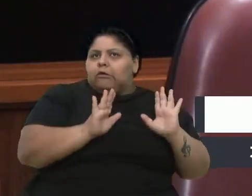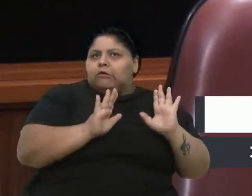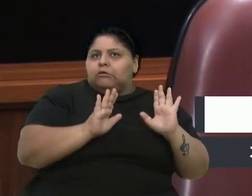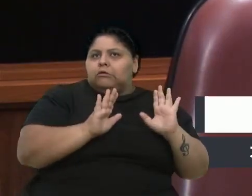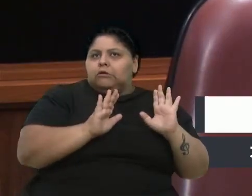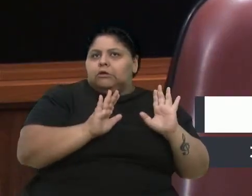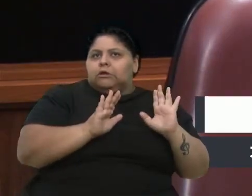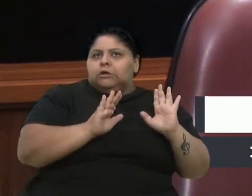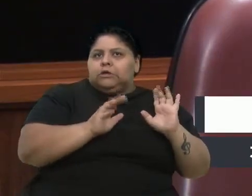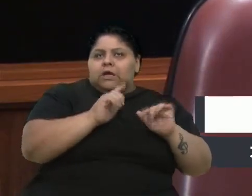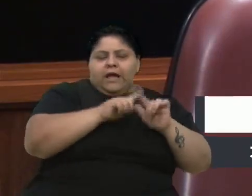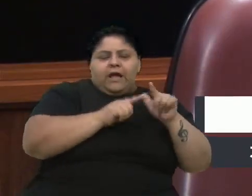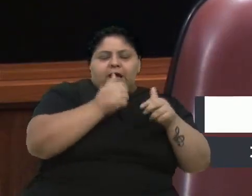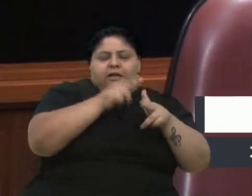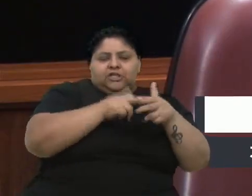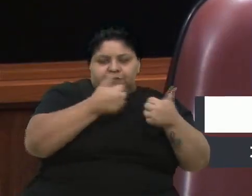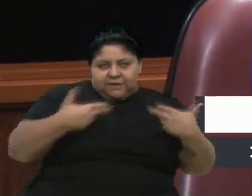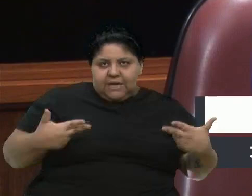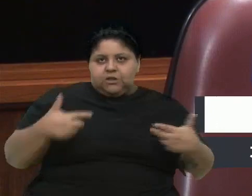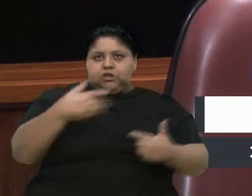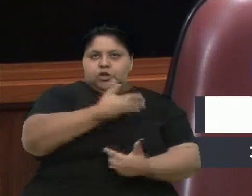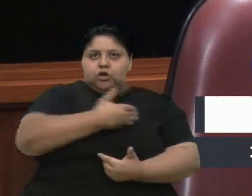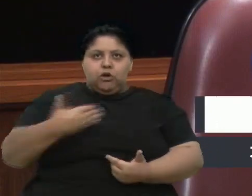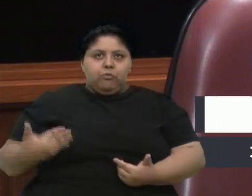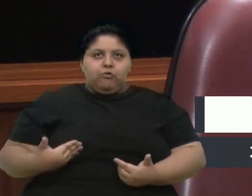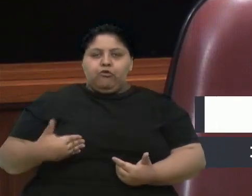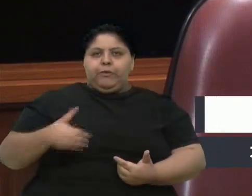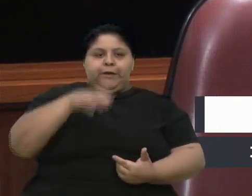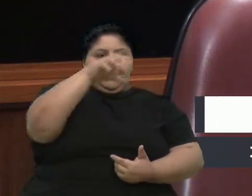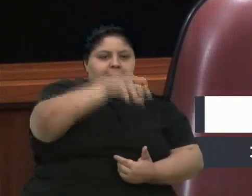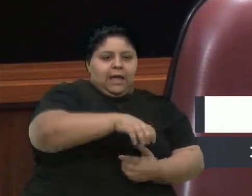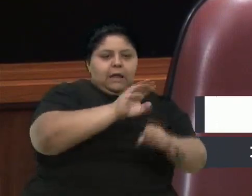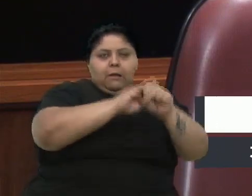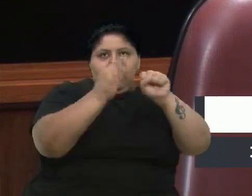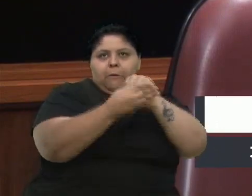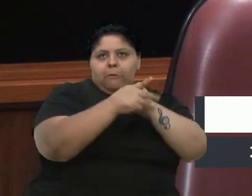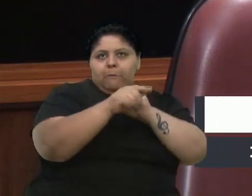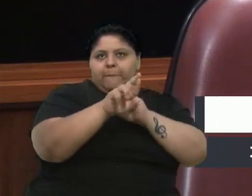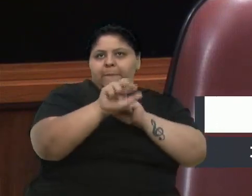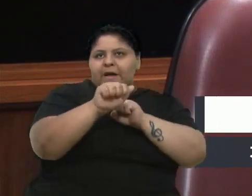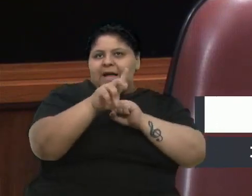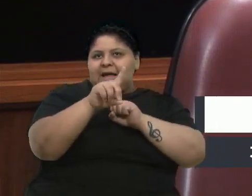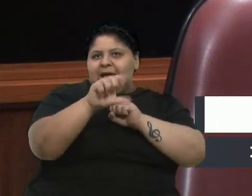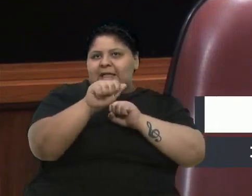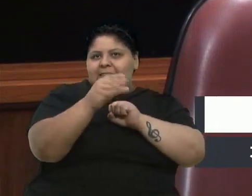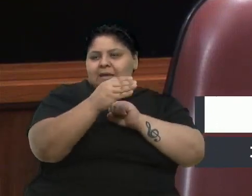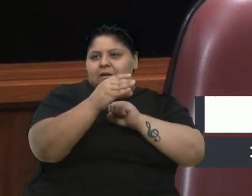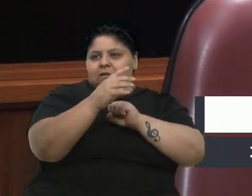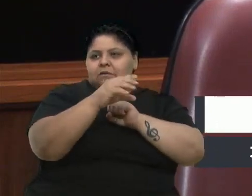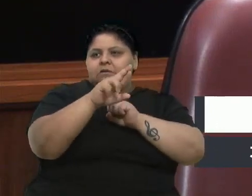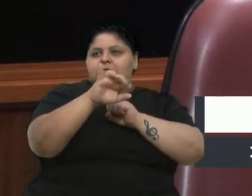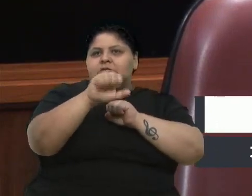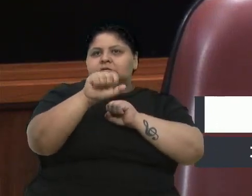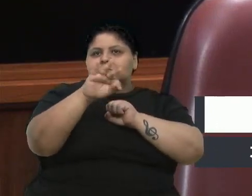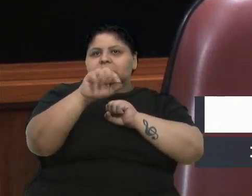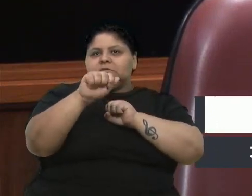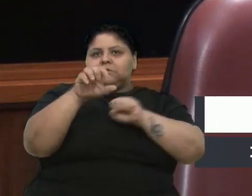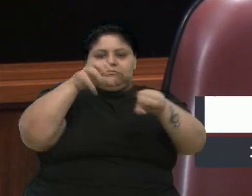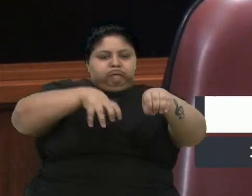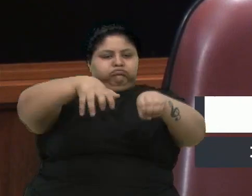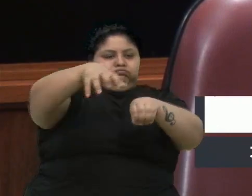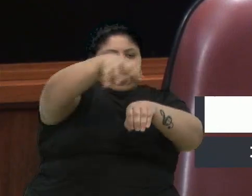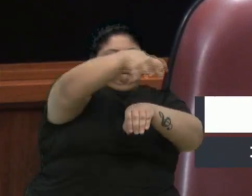naquela área ali, da Parada Cristal, toda aquela região, Santa Rita, que é muito necessário qualquer